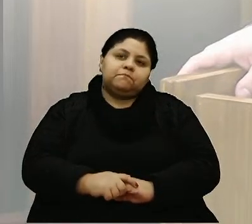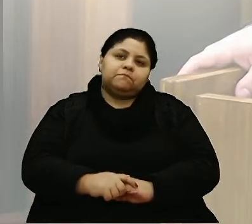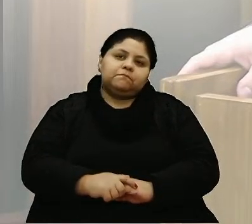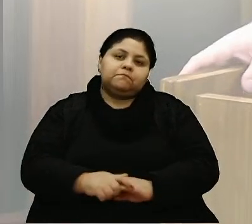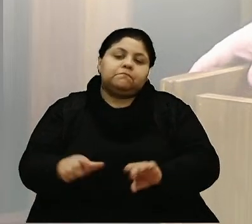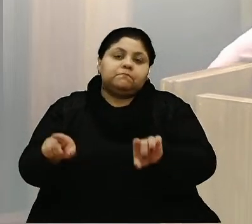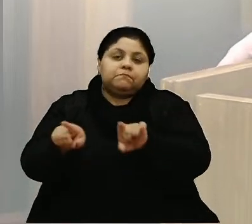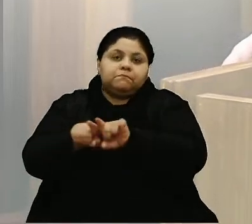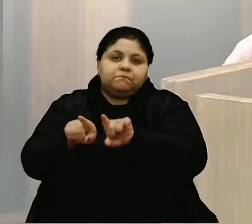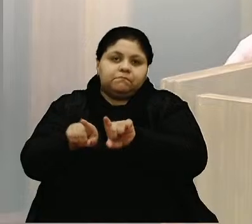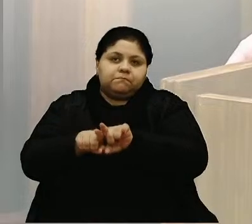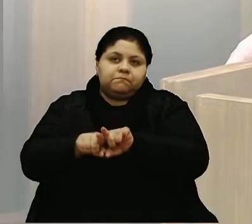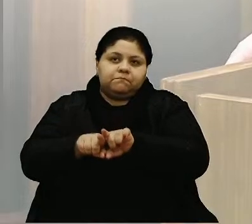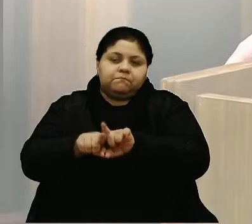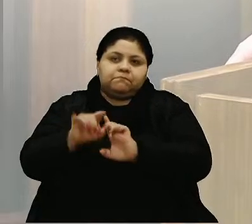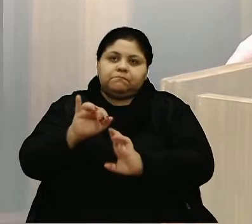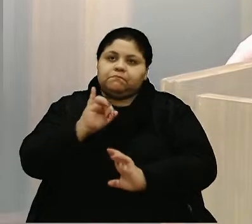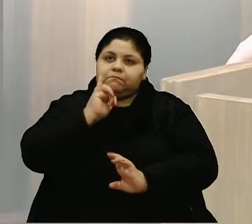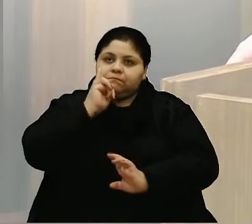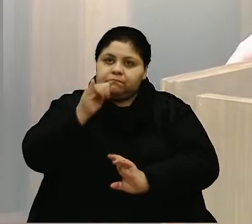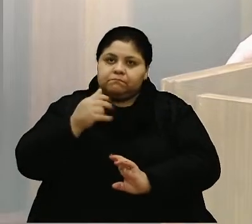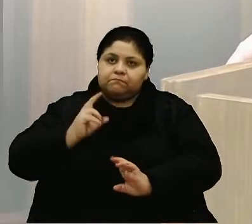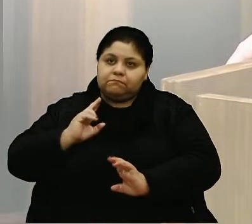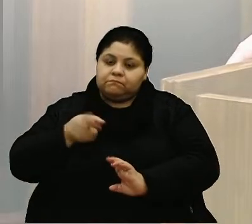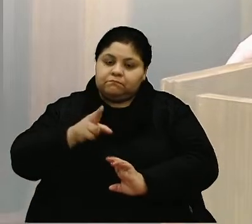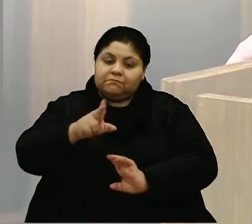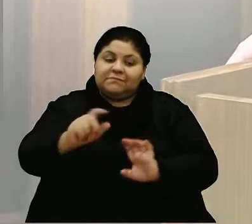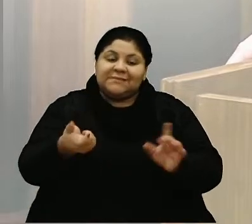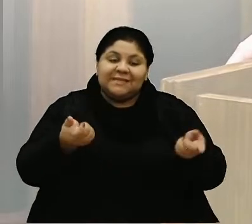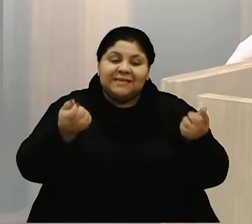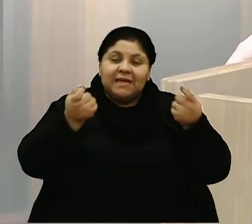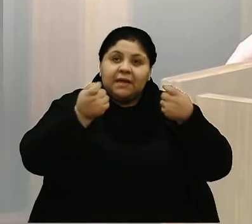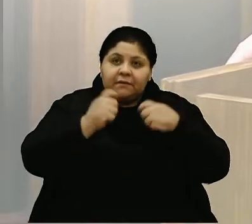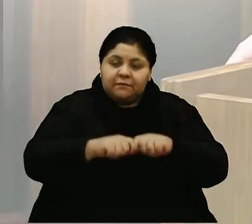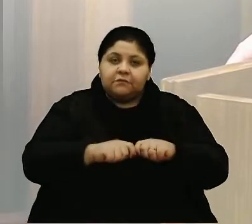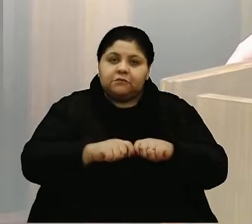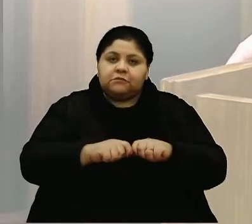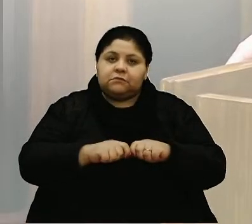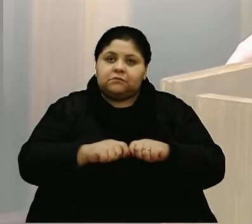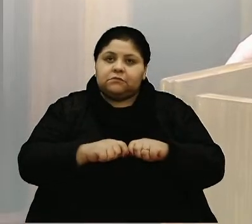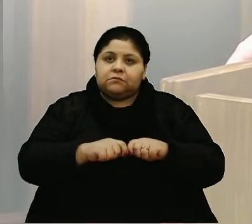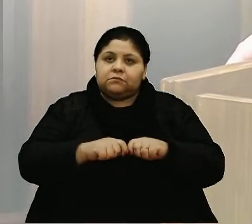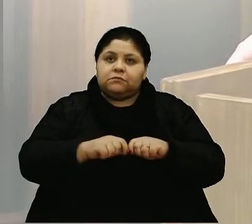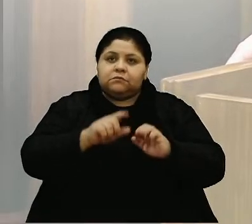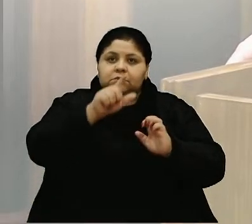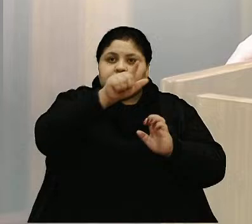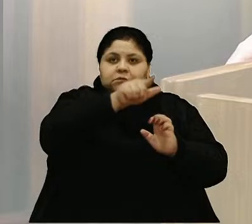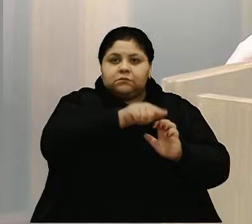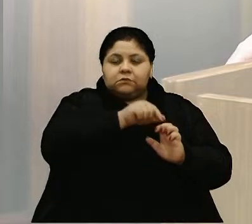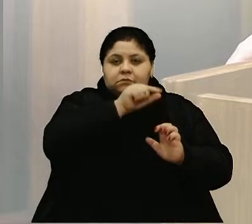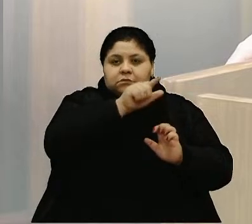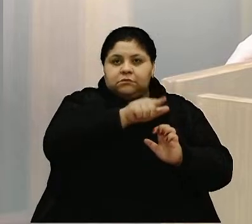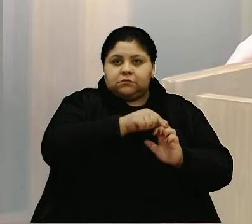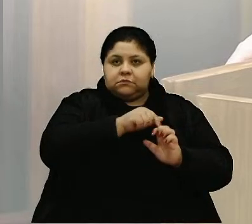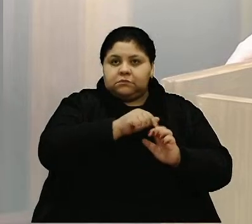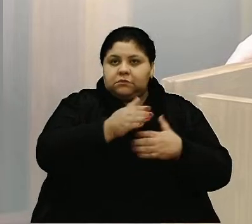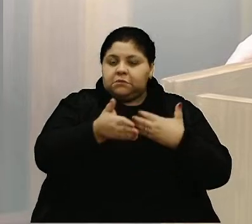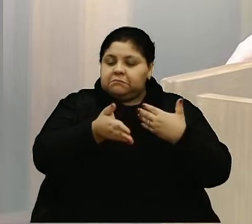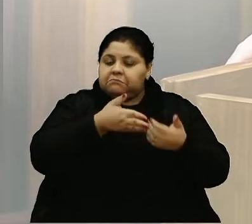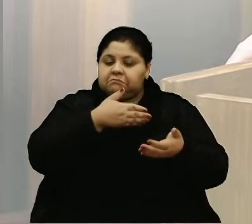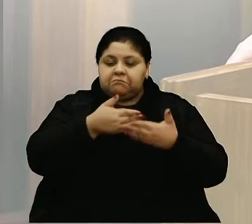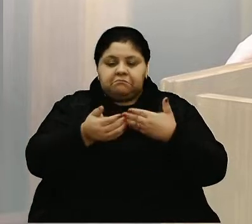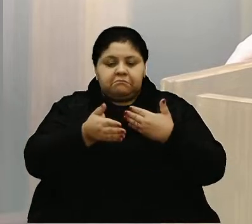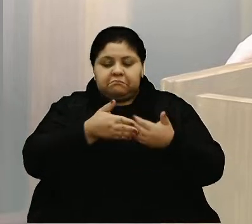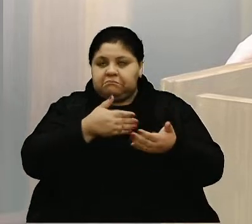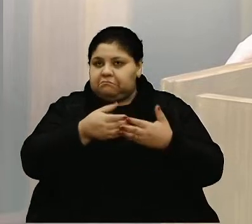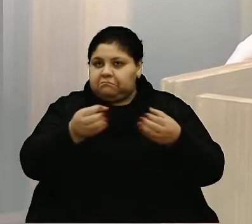Também quero ressaltar que sempre quando necessário, a TerraSol, não importa o evento que